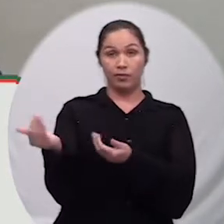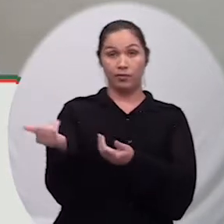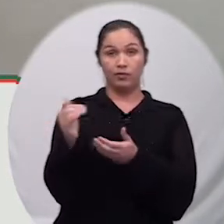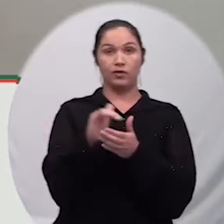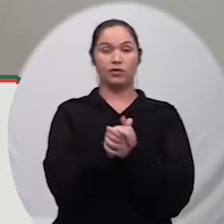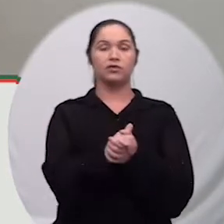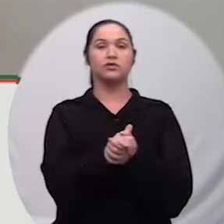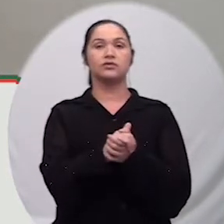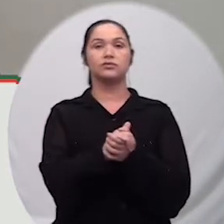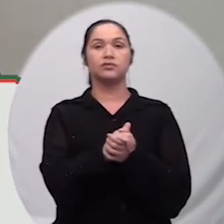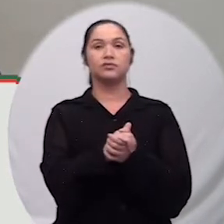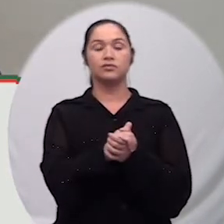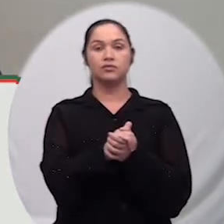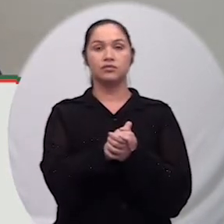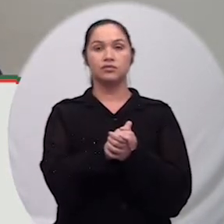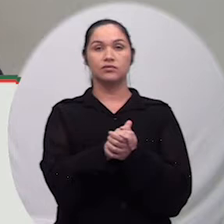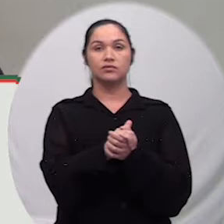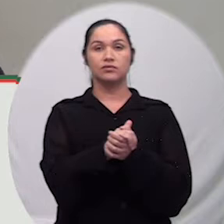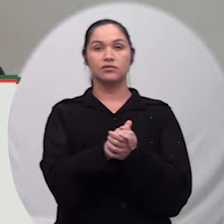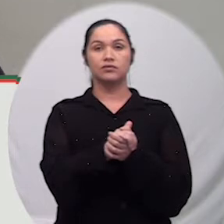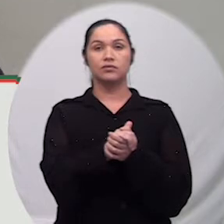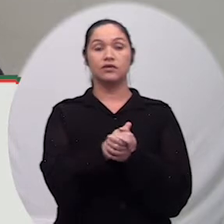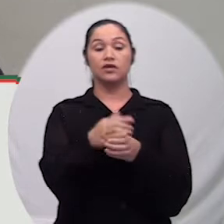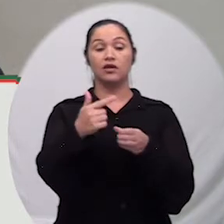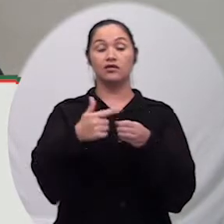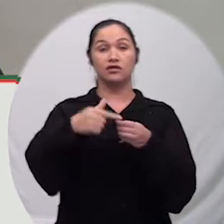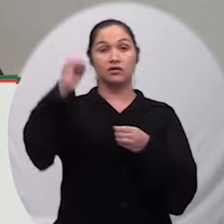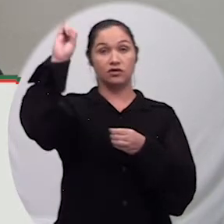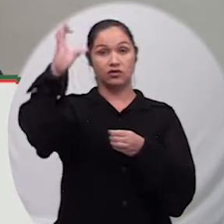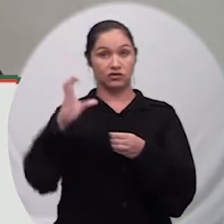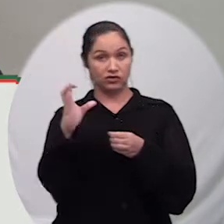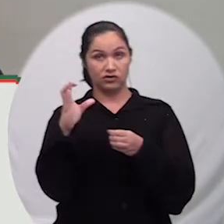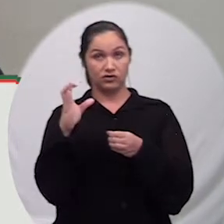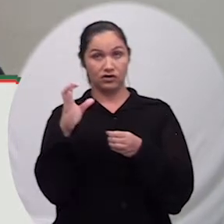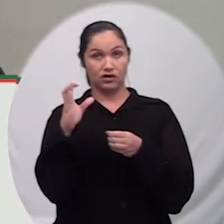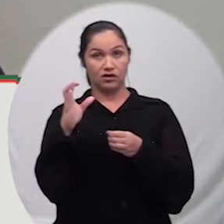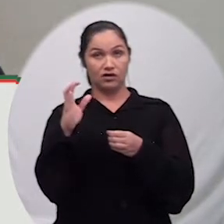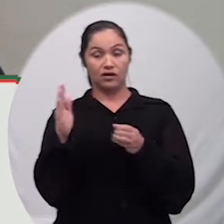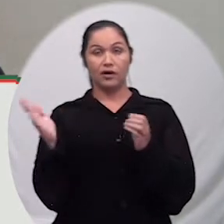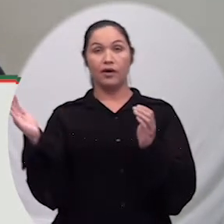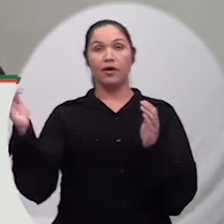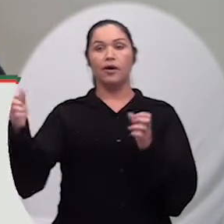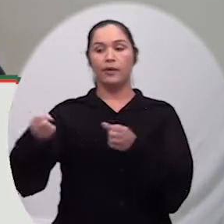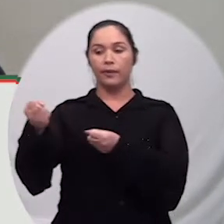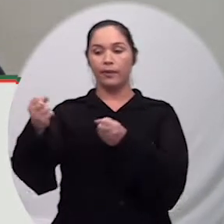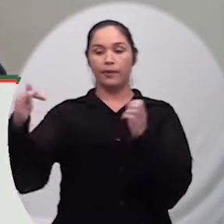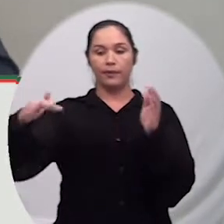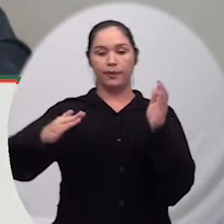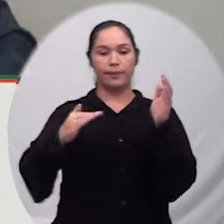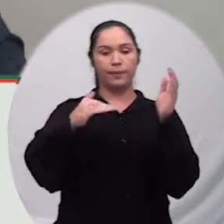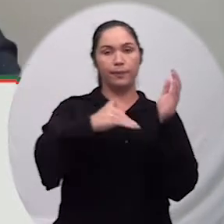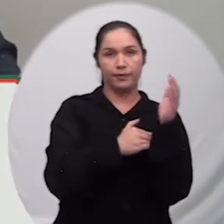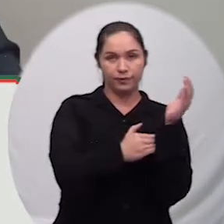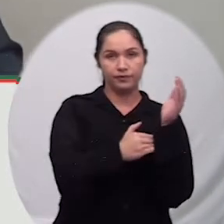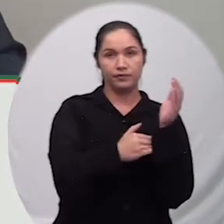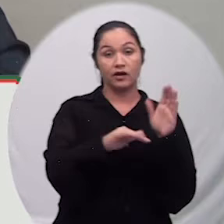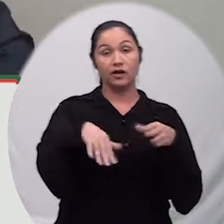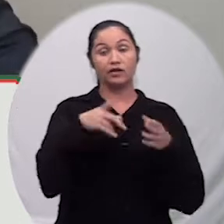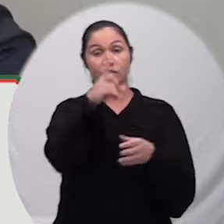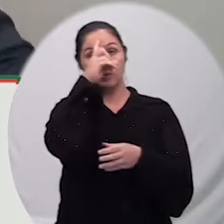um acidente em Içara, foi atendida no hospital São Donato, porém teve uma